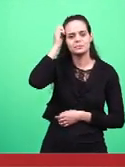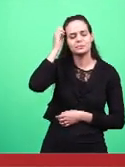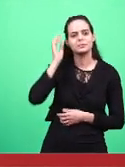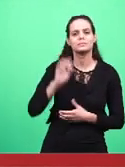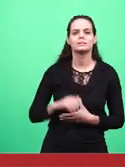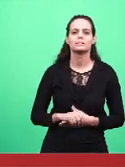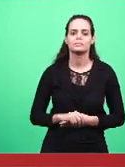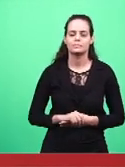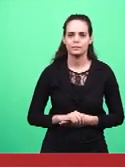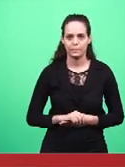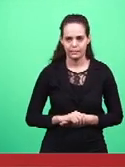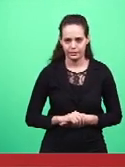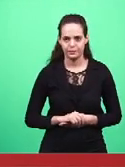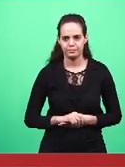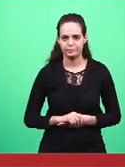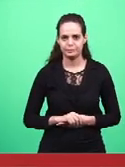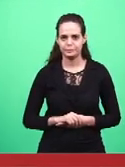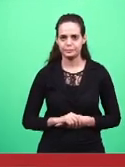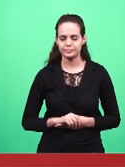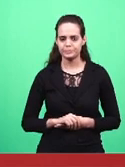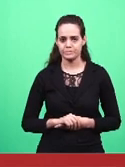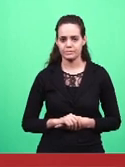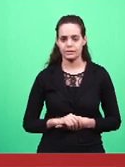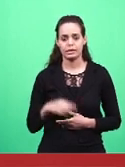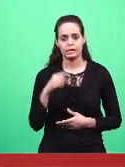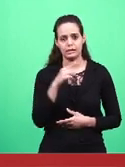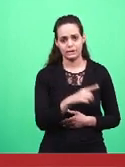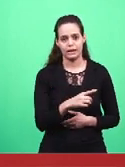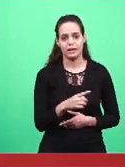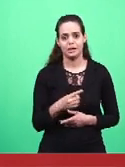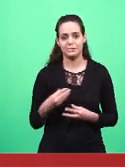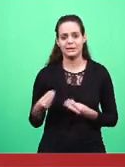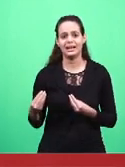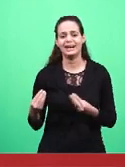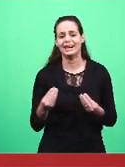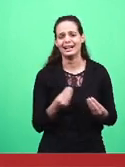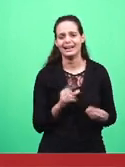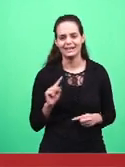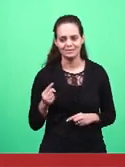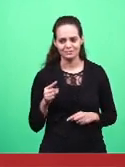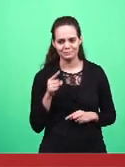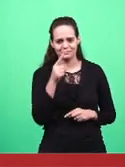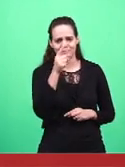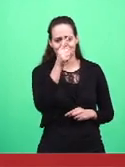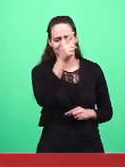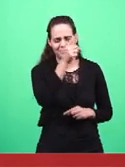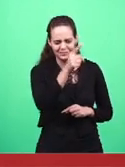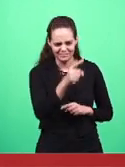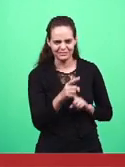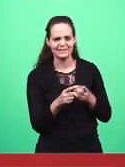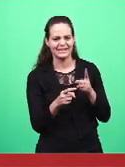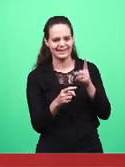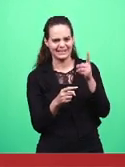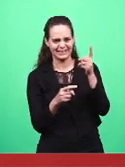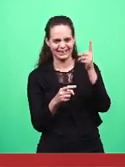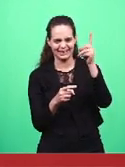E depois estava na reunião, tocou outra vez a sirene, mas nessa ocasião nós já